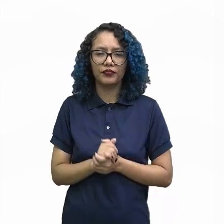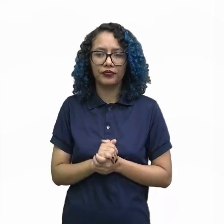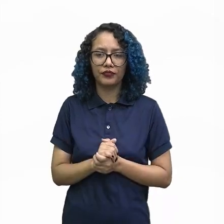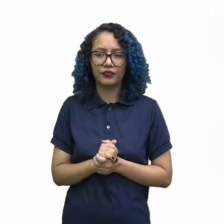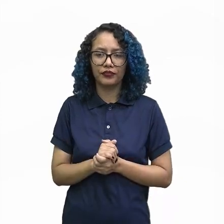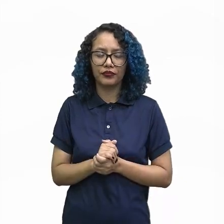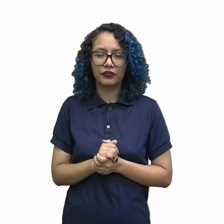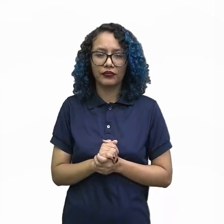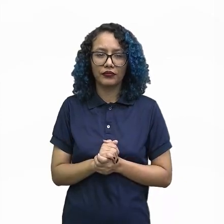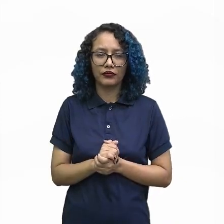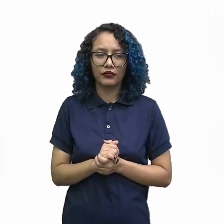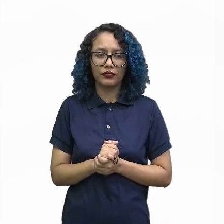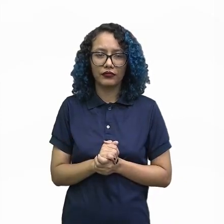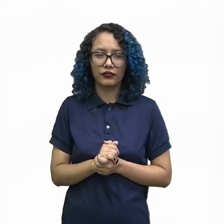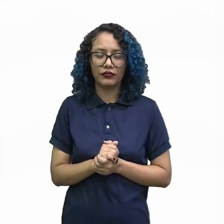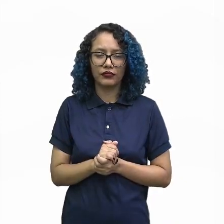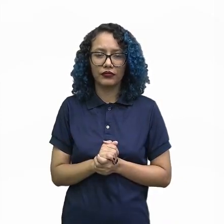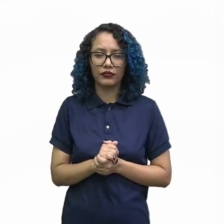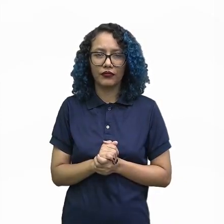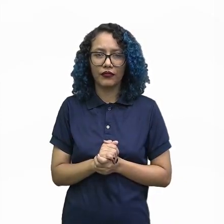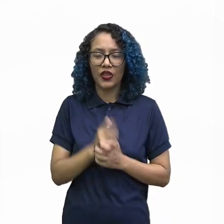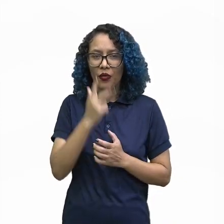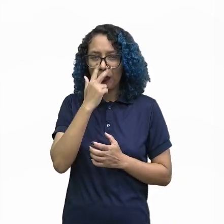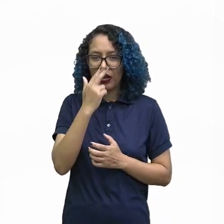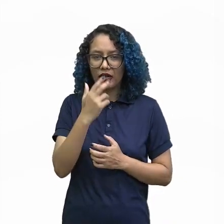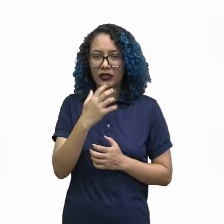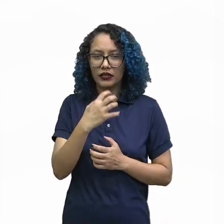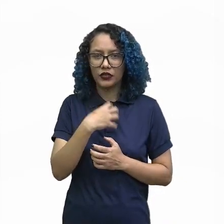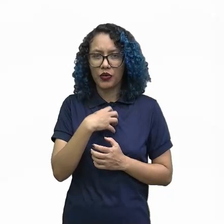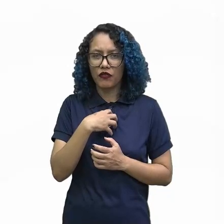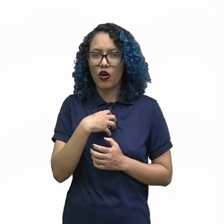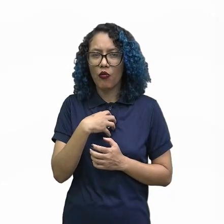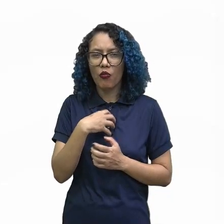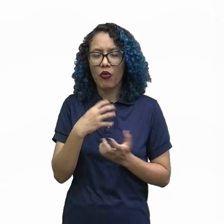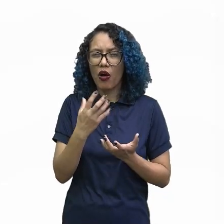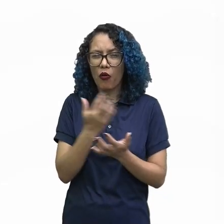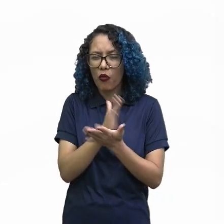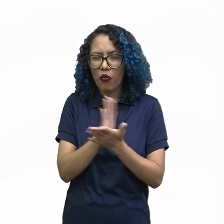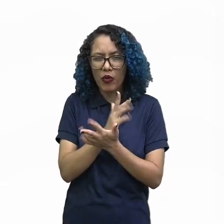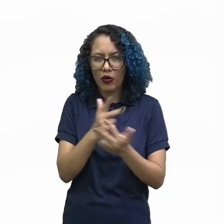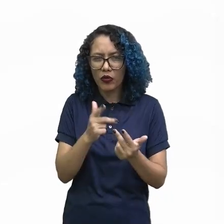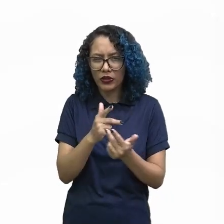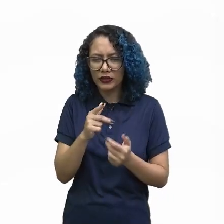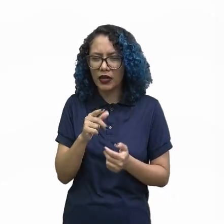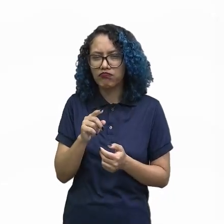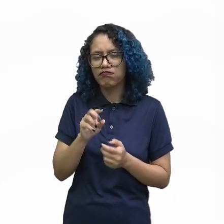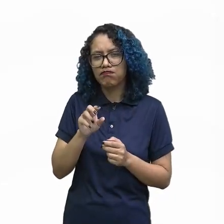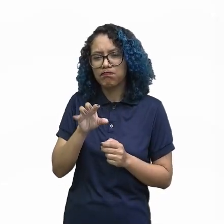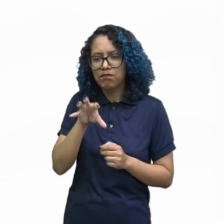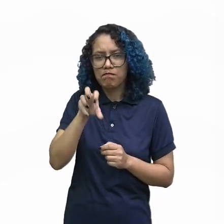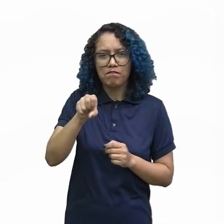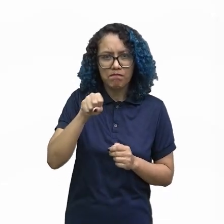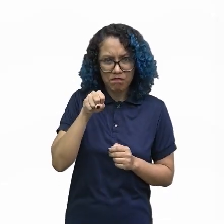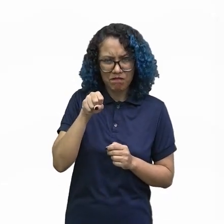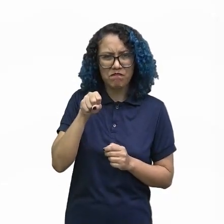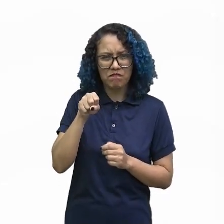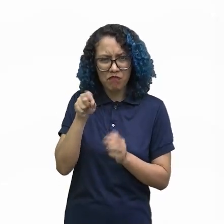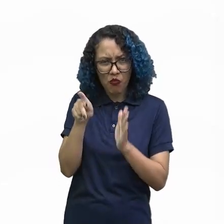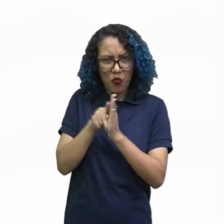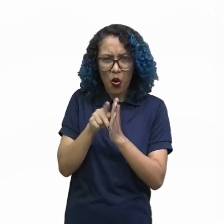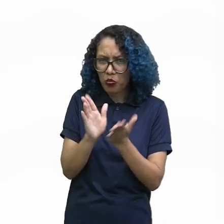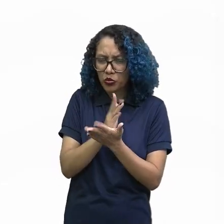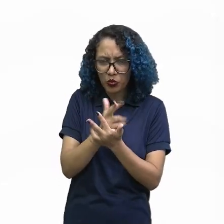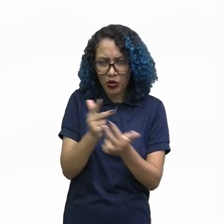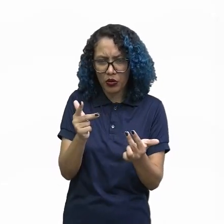foi colocado como algo que pode ser tido como posse. Então, a gente passa a ver uma hierarquia que